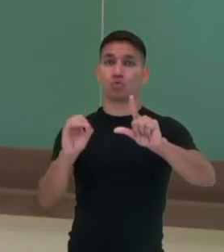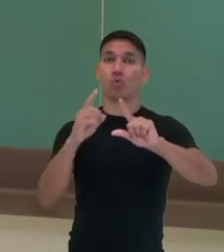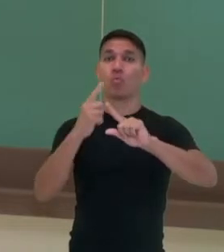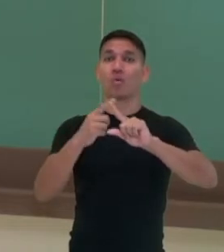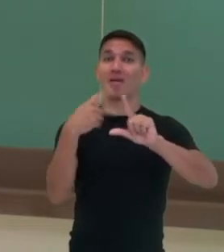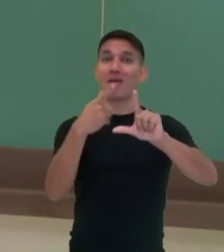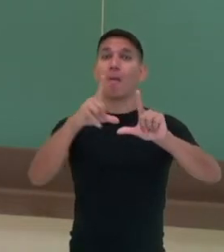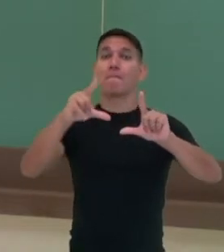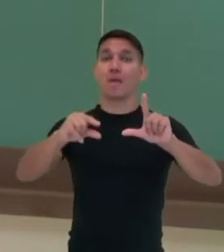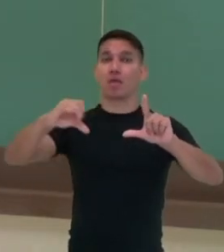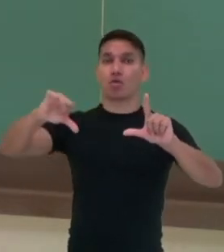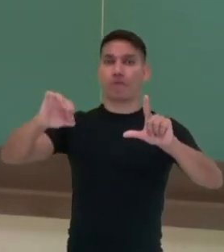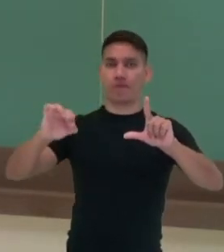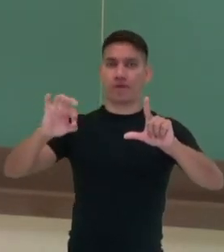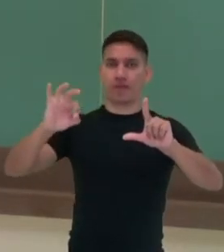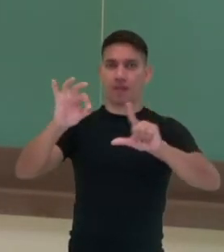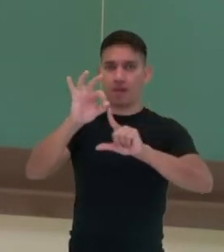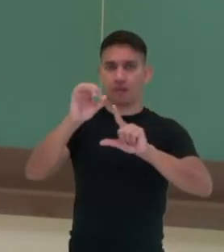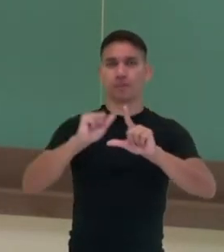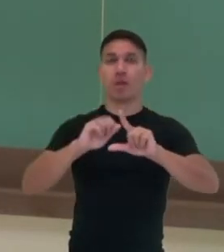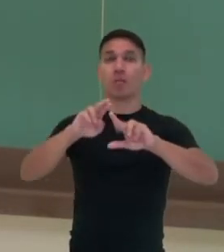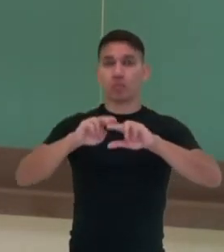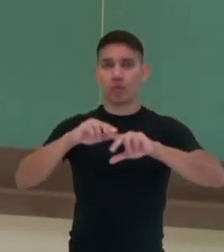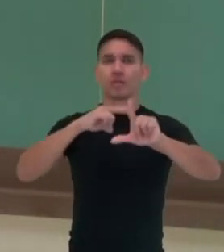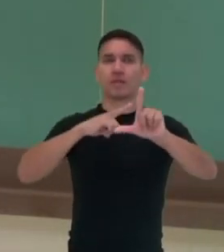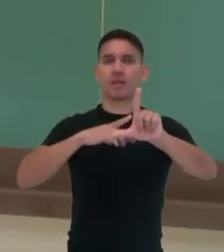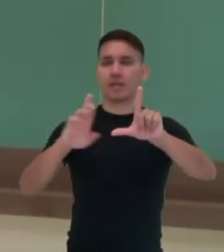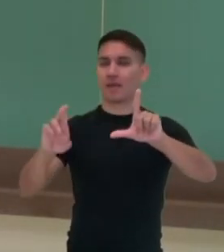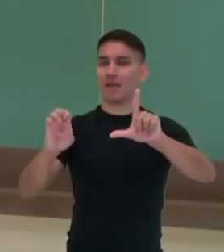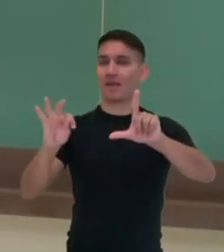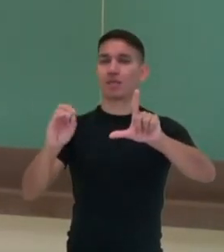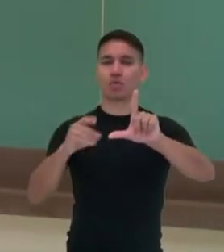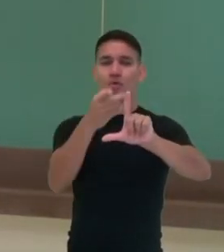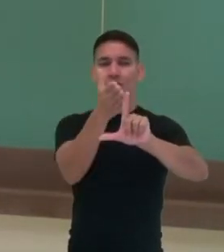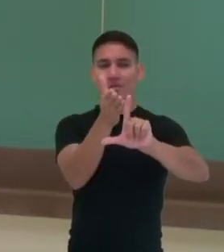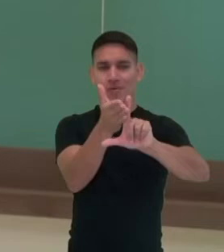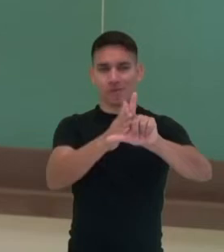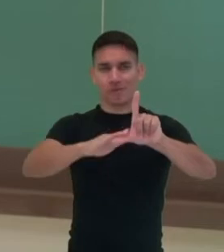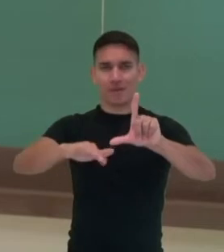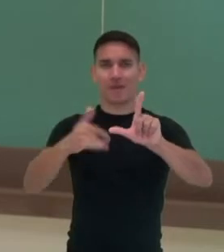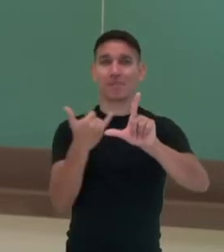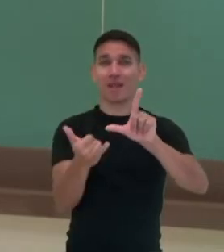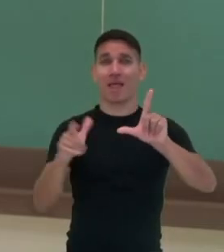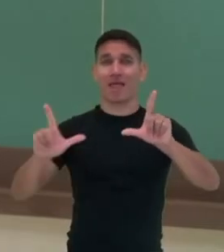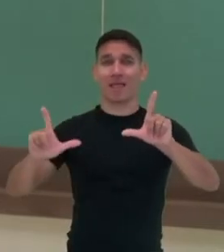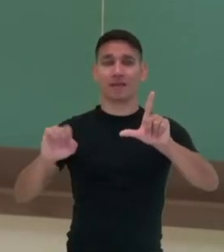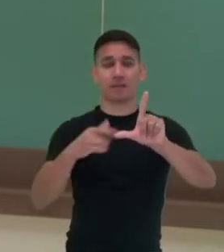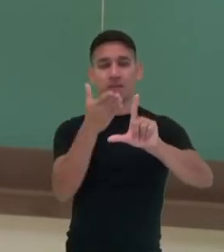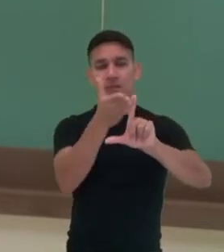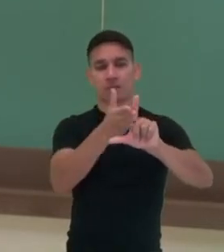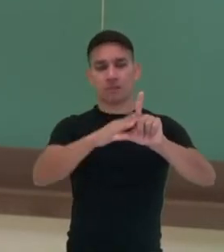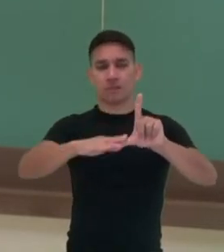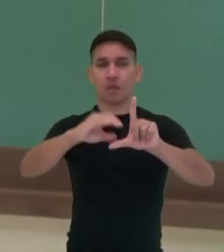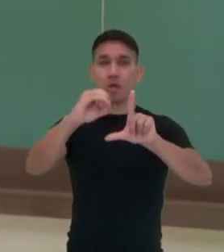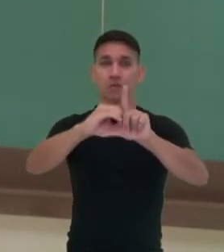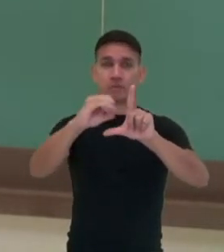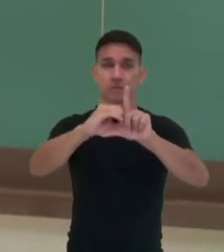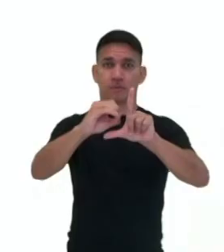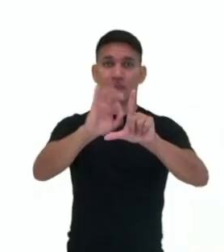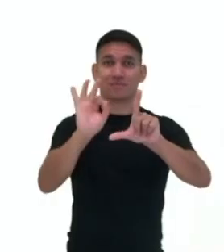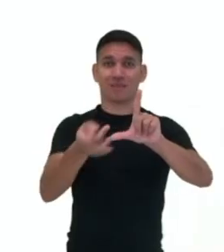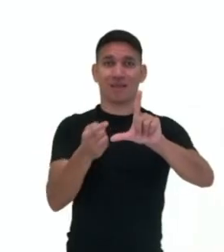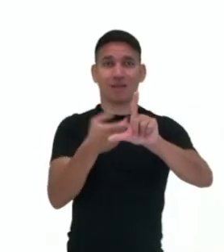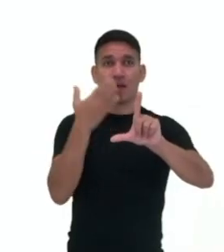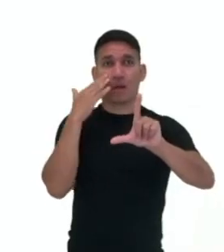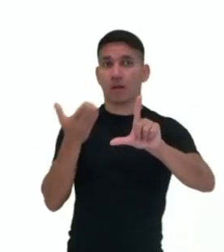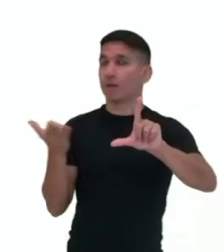graus. Aí a gente tem o ângulo reto que forma, né, esse Lzinho, que como vocês podem observar, né, que ele forma exatamente